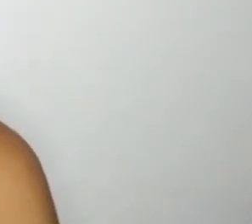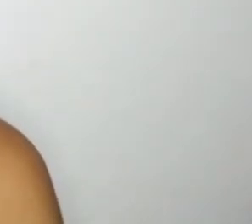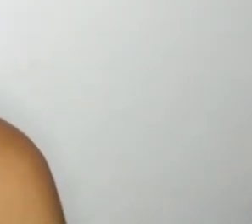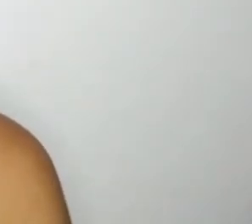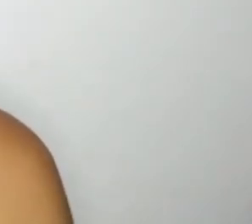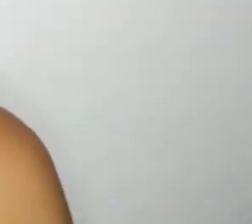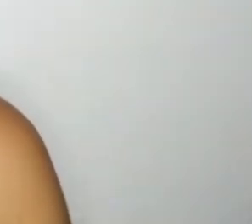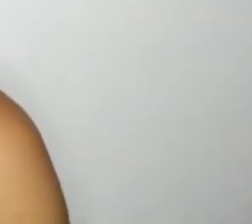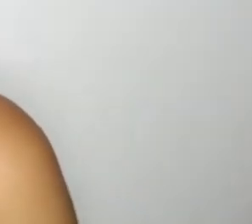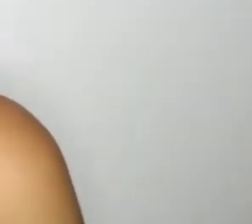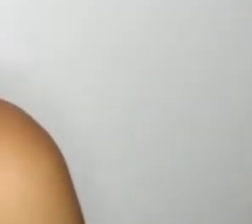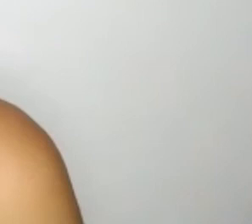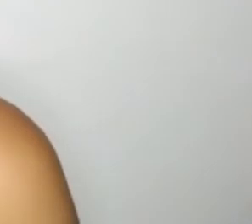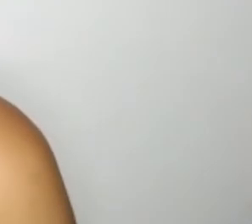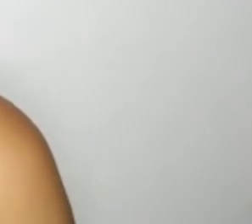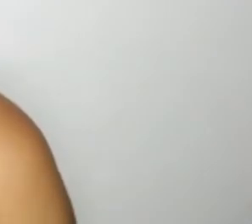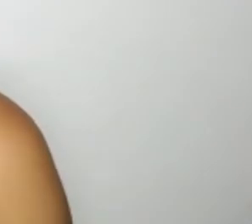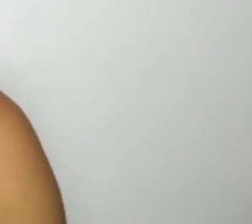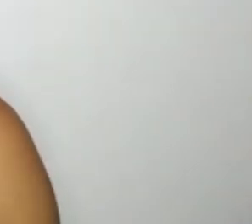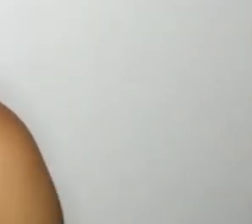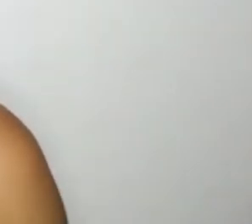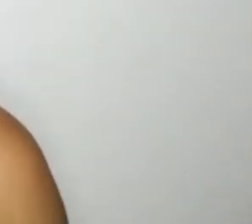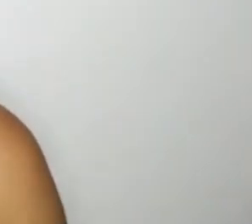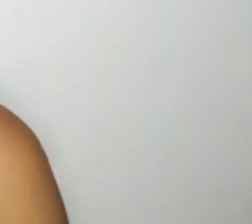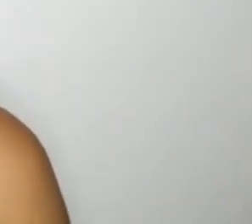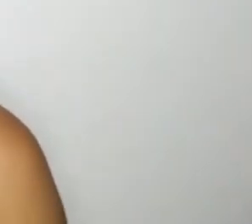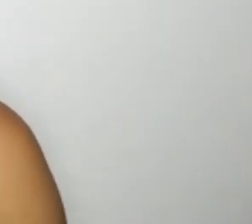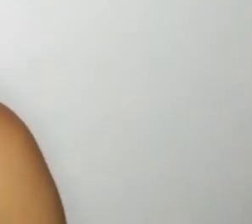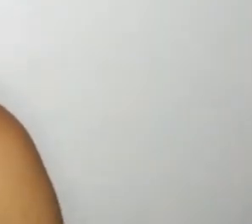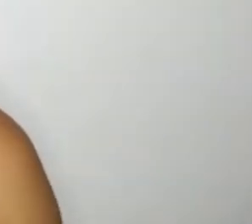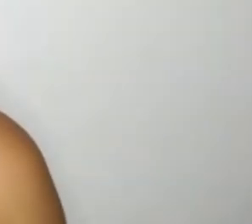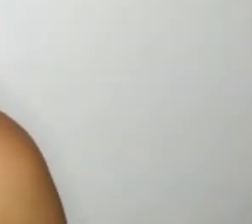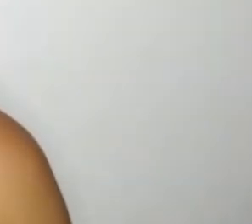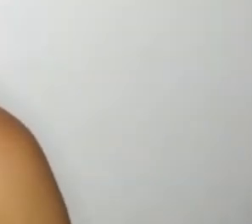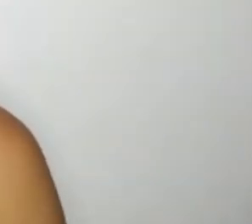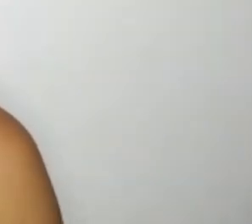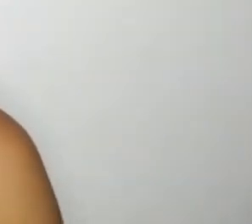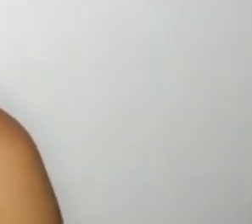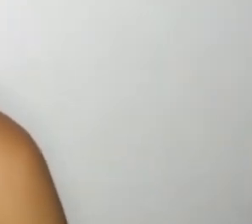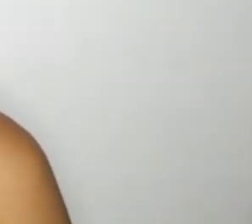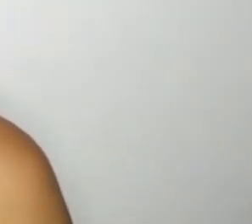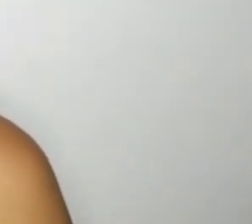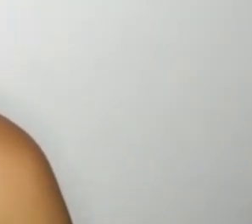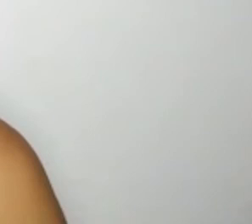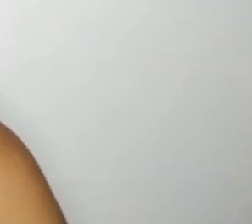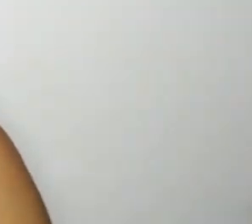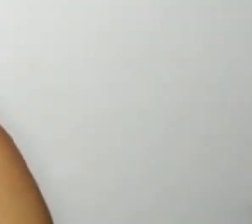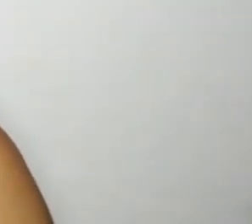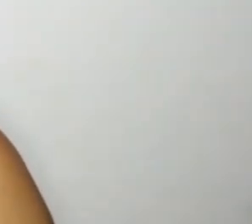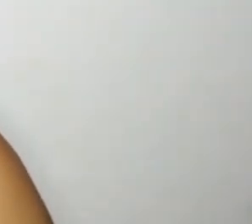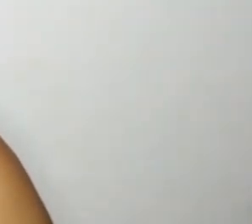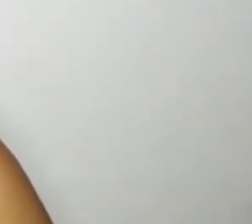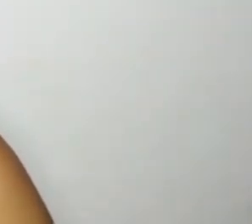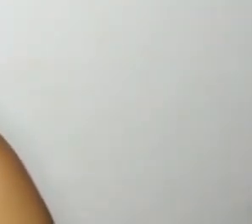de Cultura, para você que quer assistir novamente ou de repente indicar para um amigo ou uma amiga que ainda não assistiu.